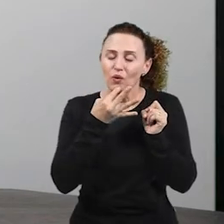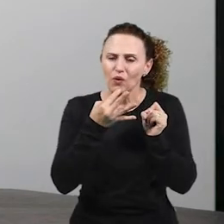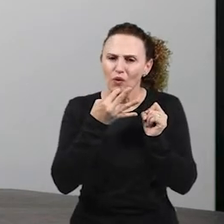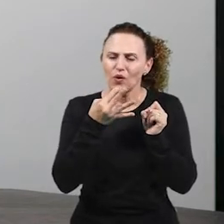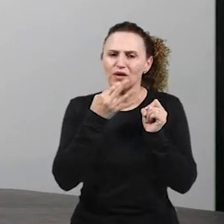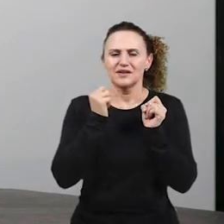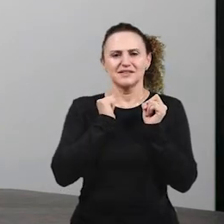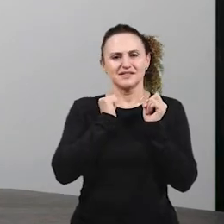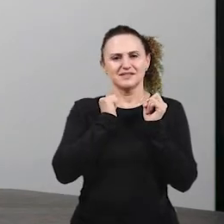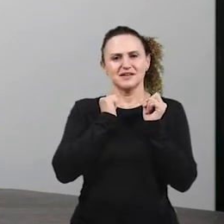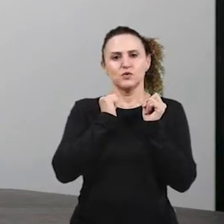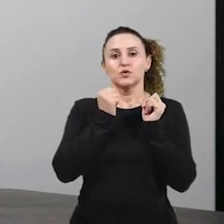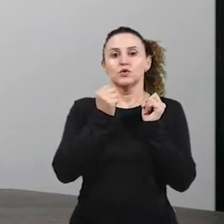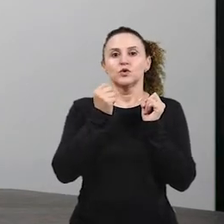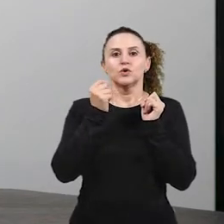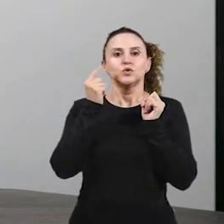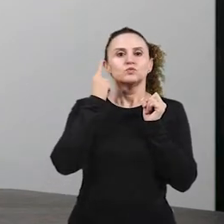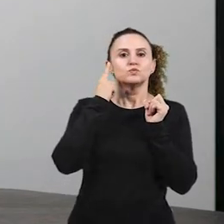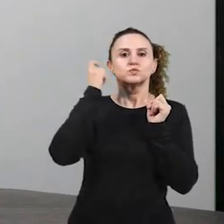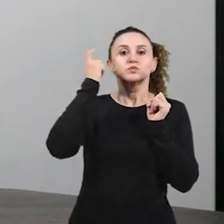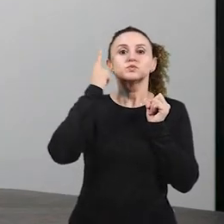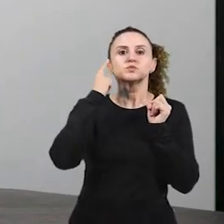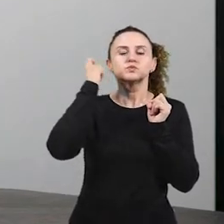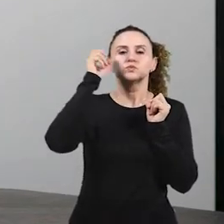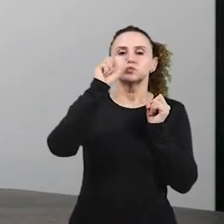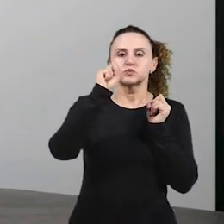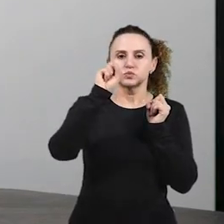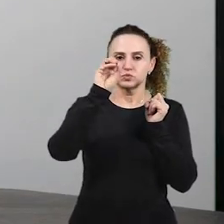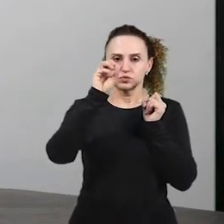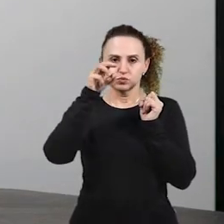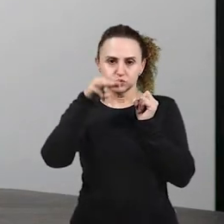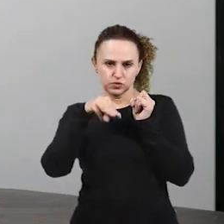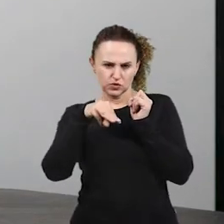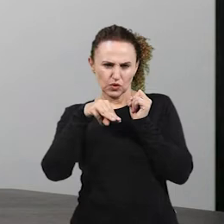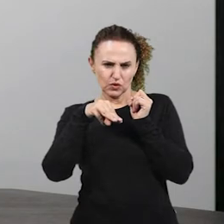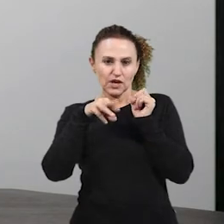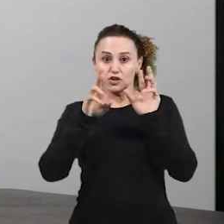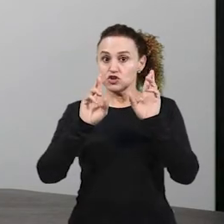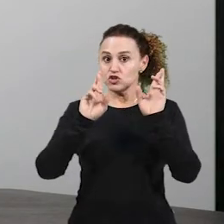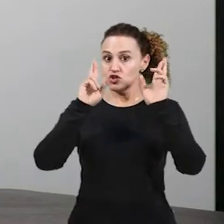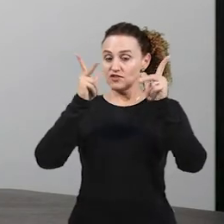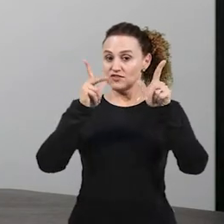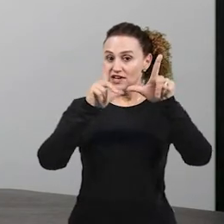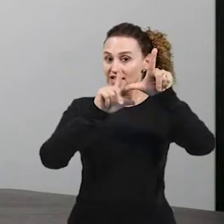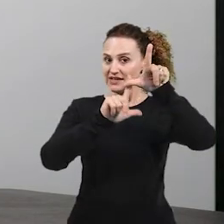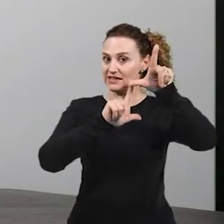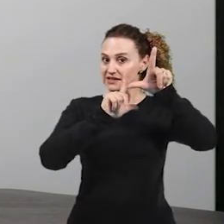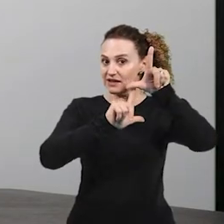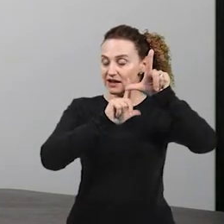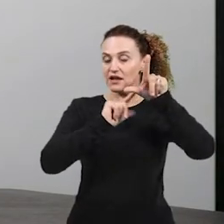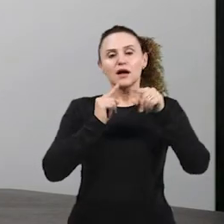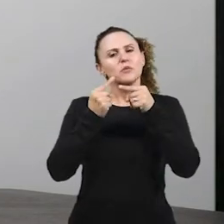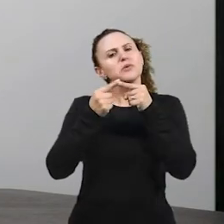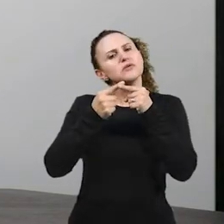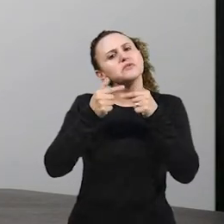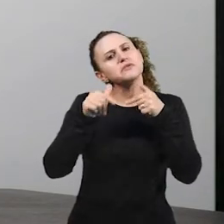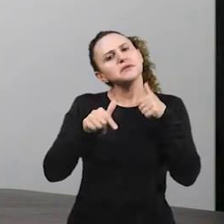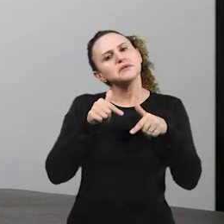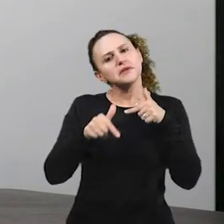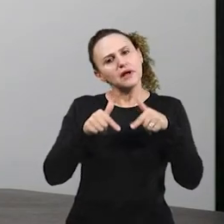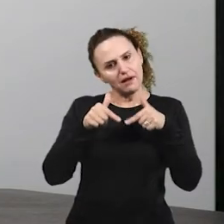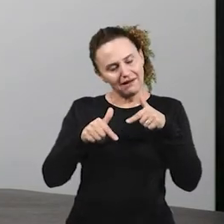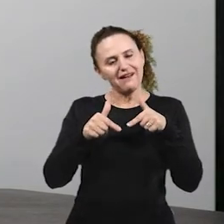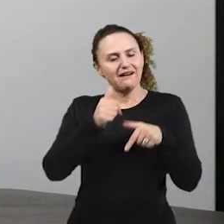conhecer do que o que é um som diferenciar um som de letra porque quando você for trabalhar e os alunos